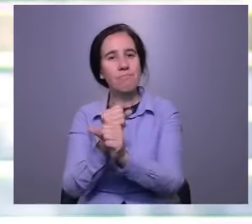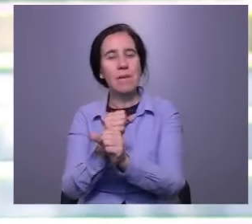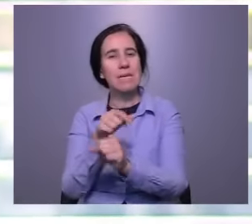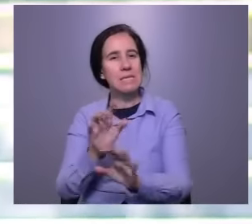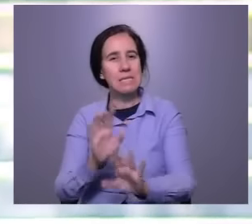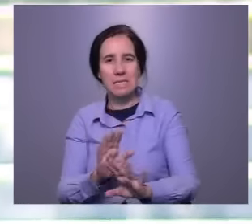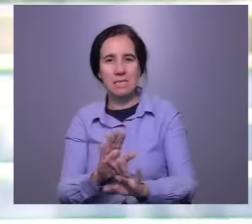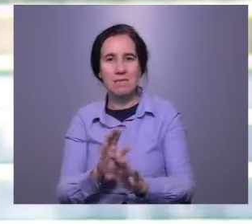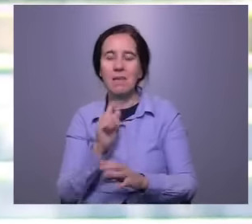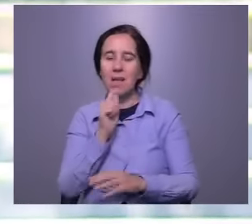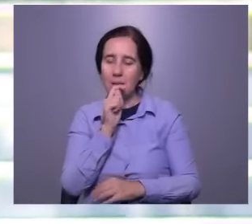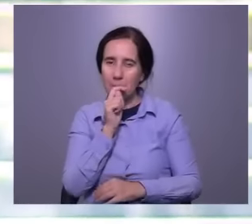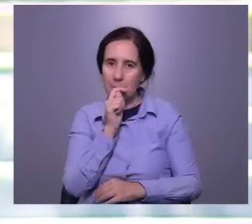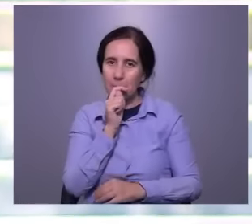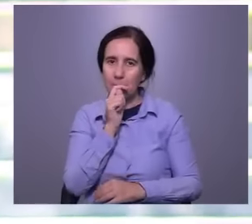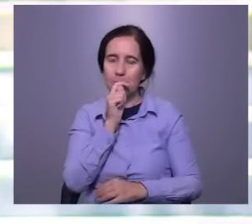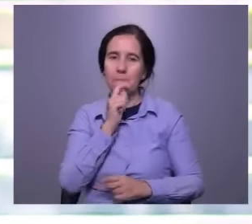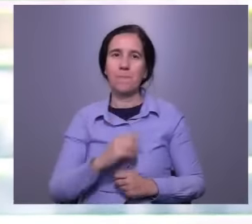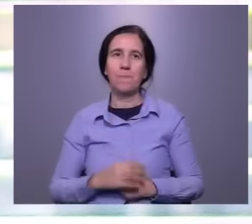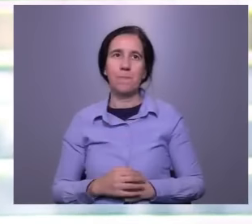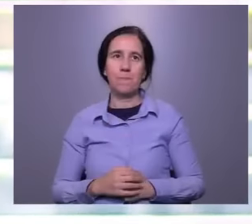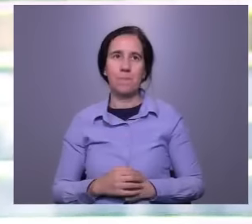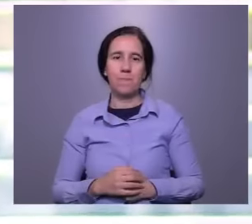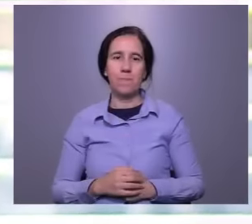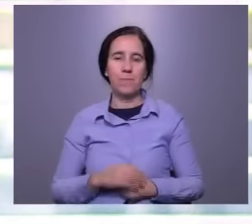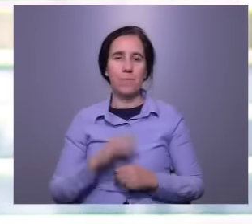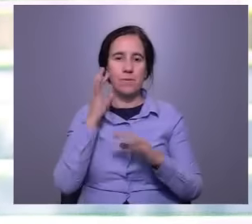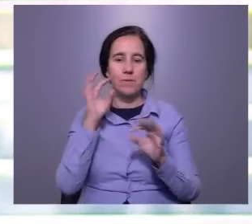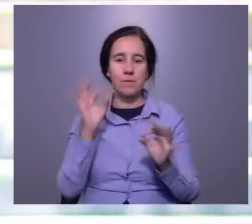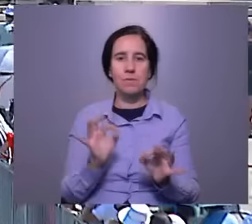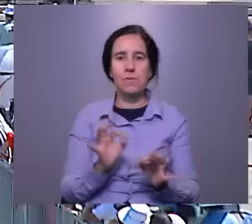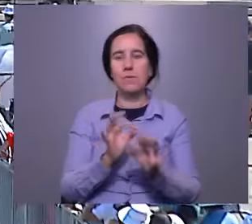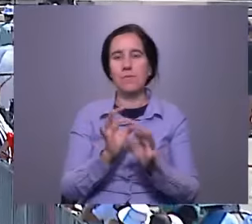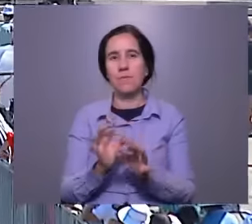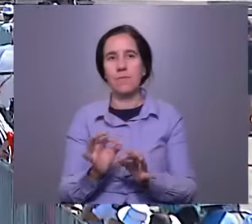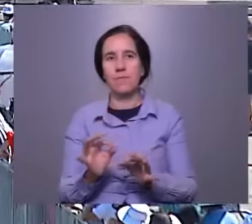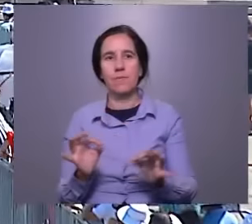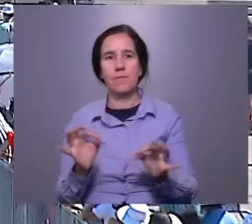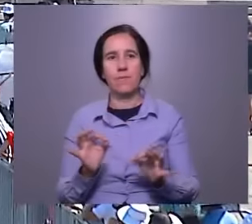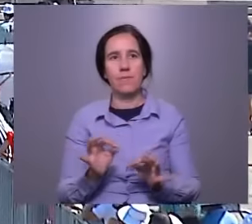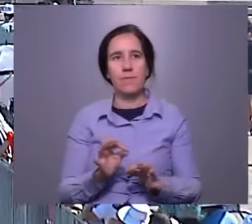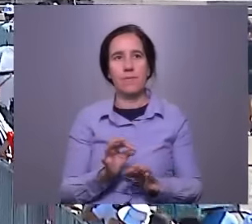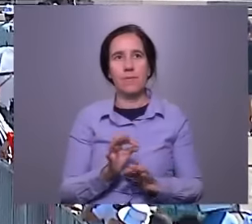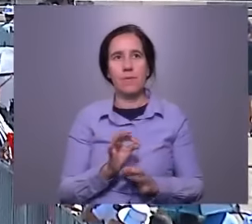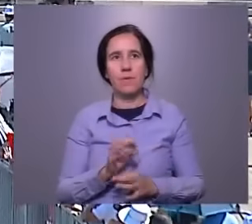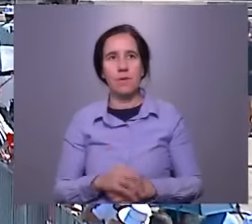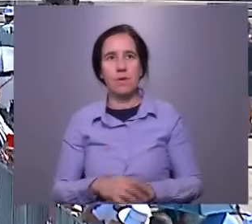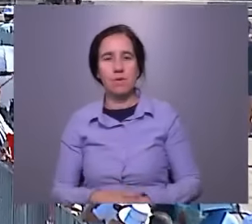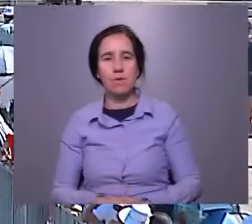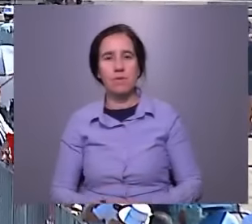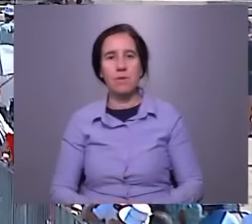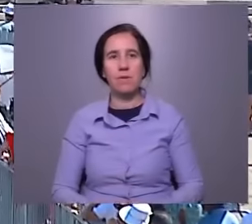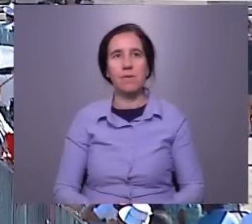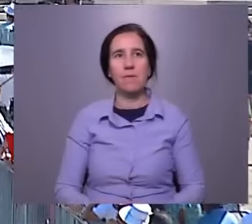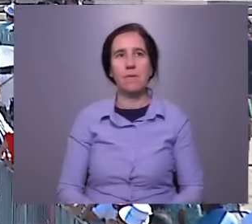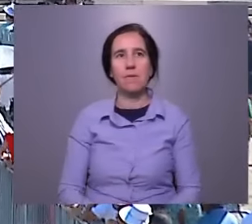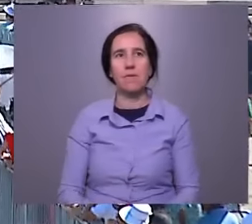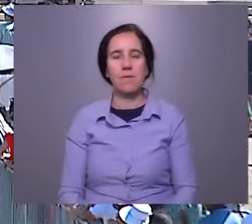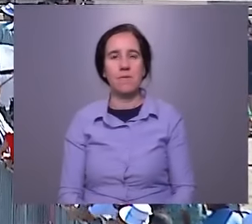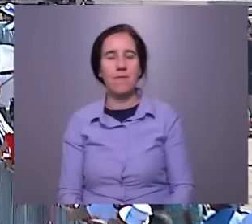da esperança e, guiados por ela, chegar ao porto seguro, ao dia